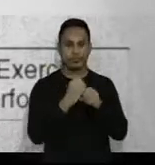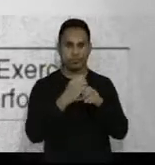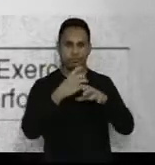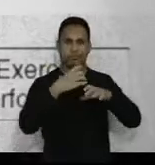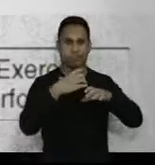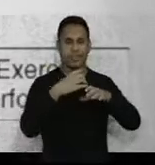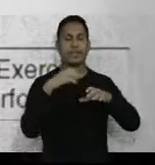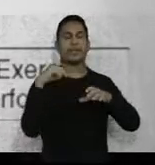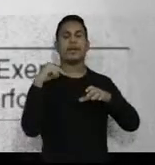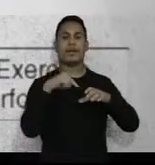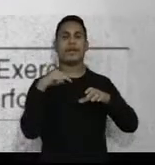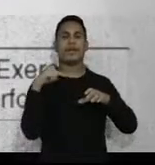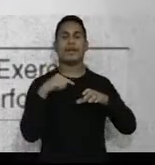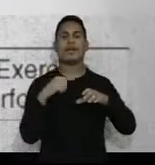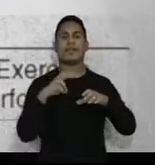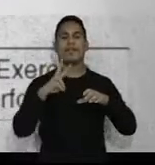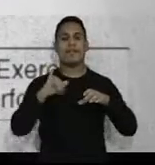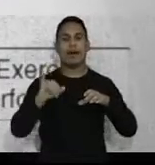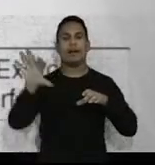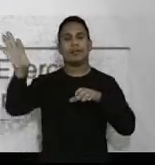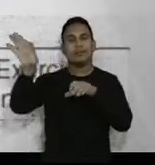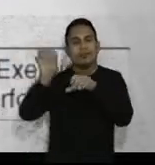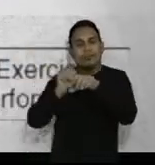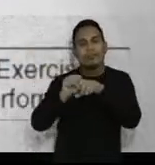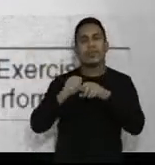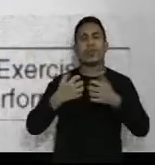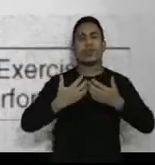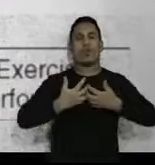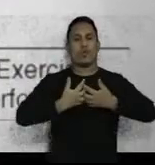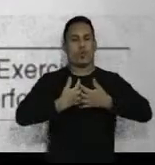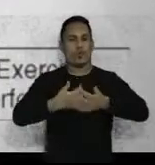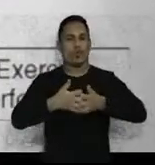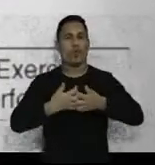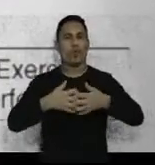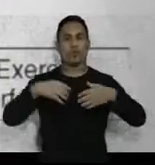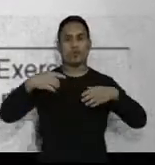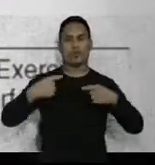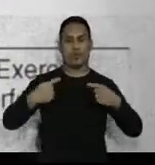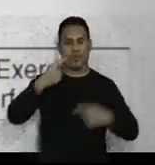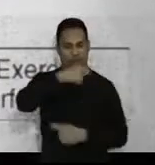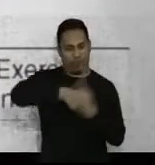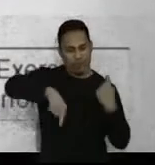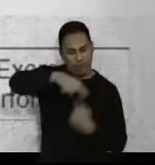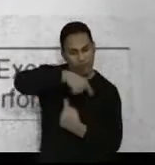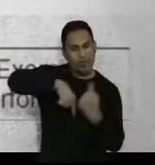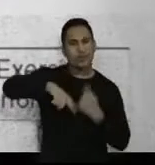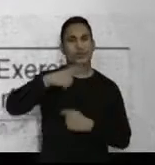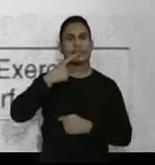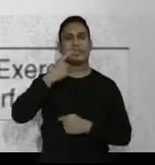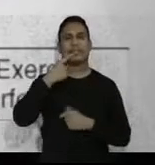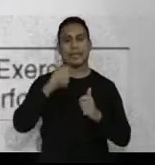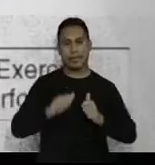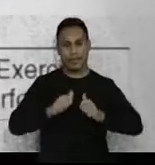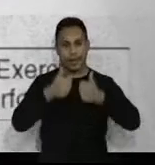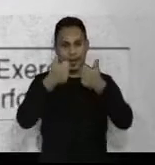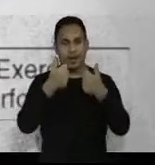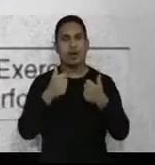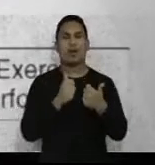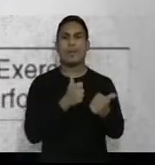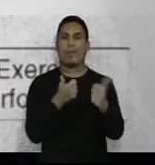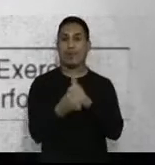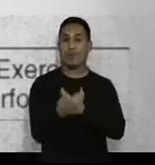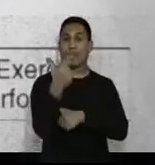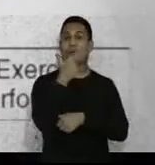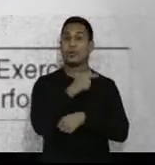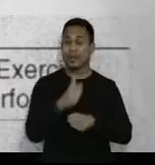dos músculos, melhor fluxo sanguíneo para os músculos, que faz com que exista uma maior performance. E quando a gente fala em performance esportiva, a gente está